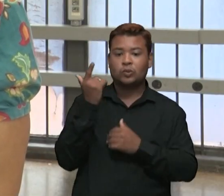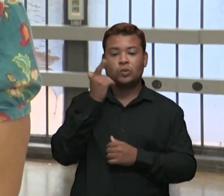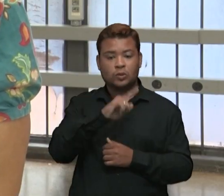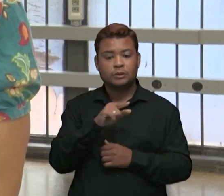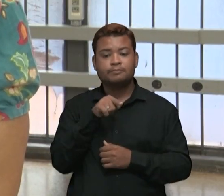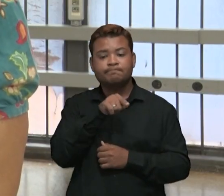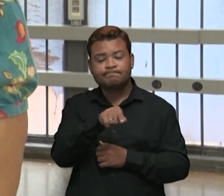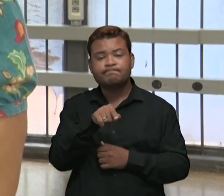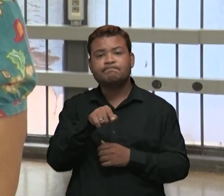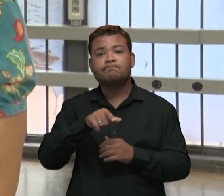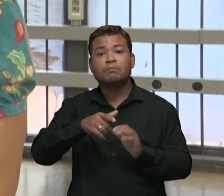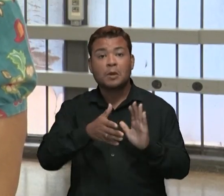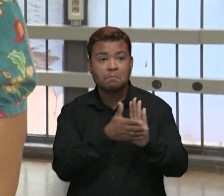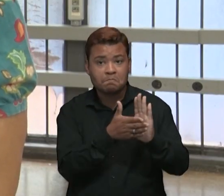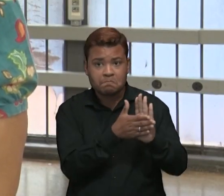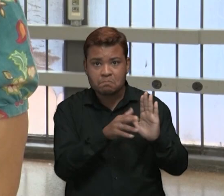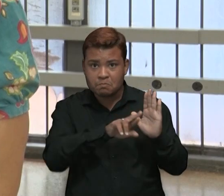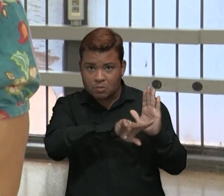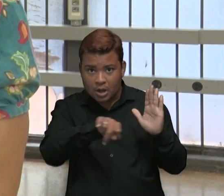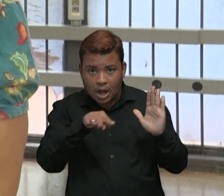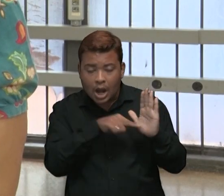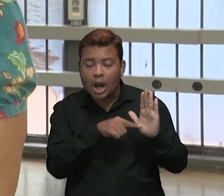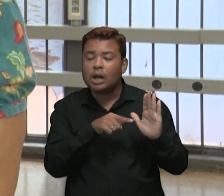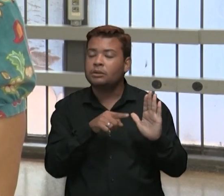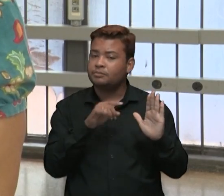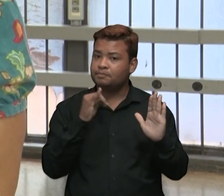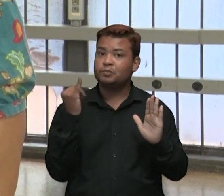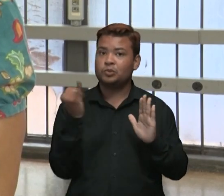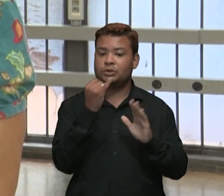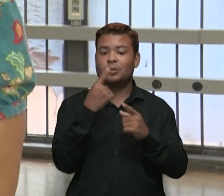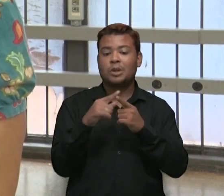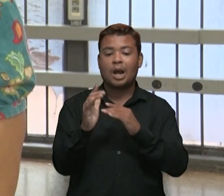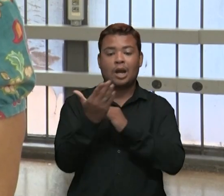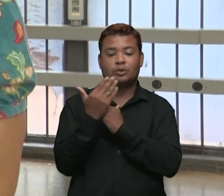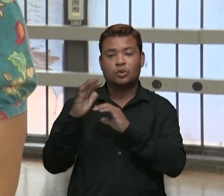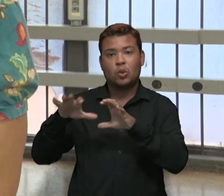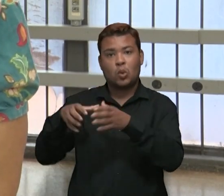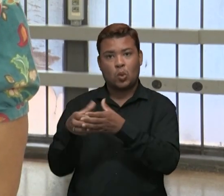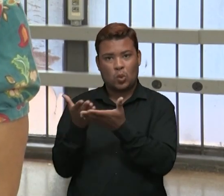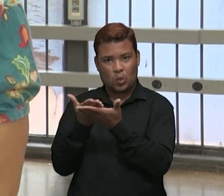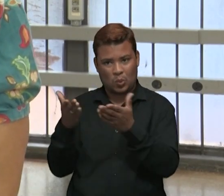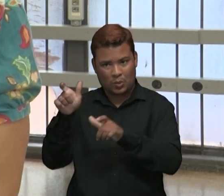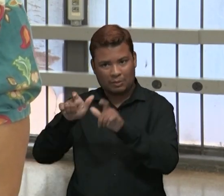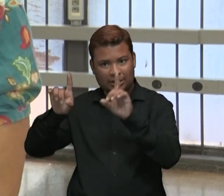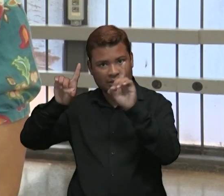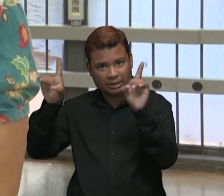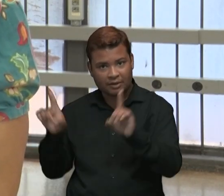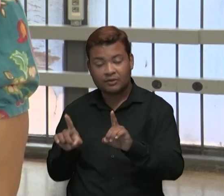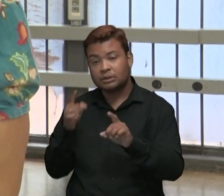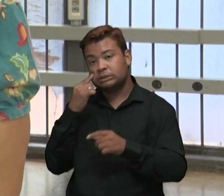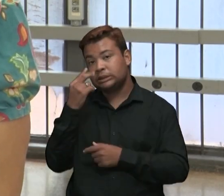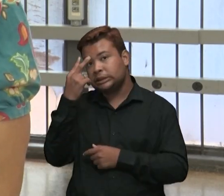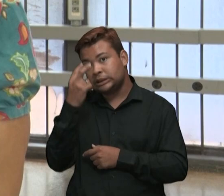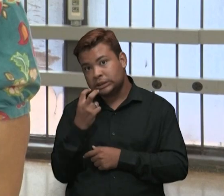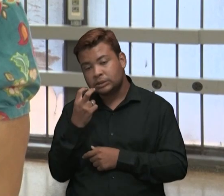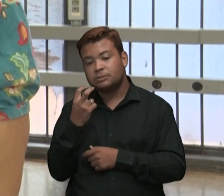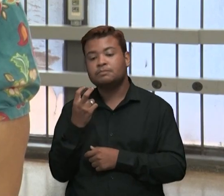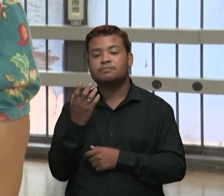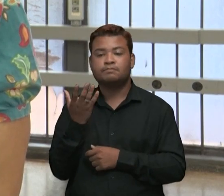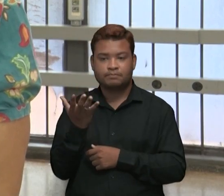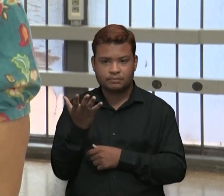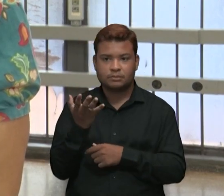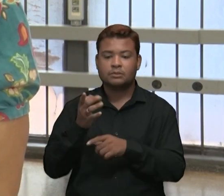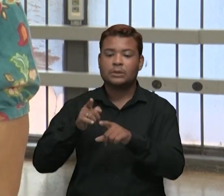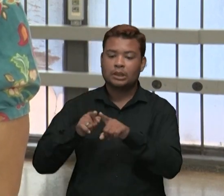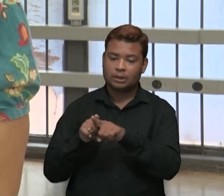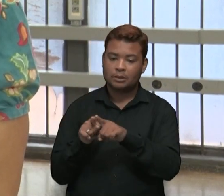essas políticas que abrangem a categoria da pessoa com deficiência visual e que